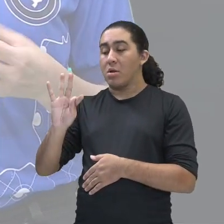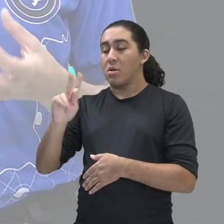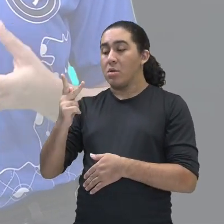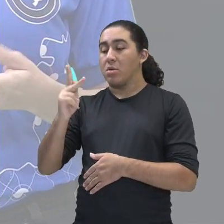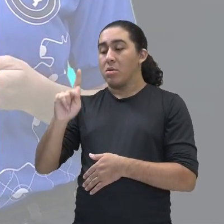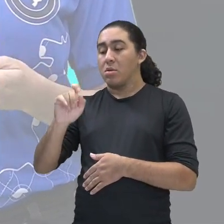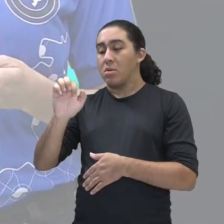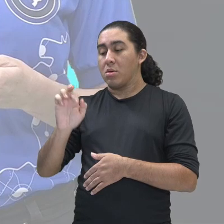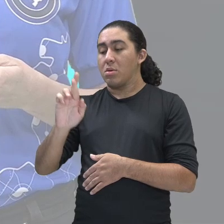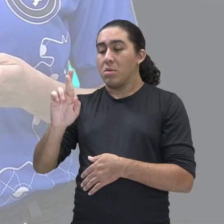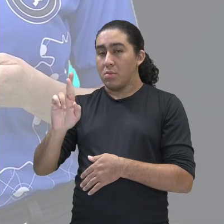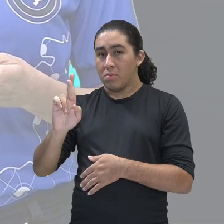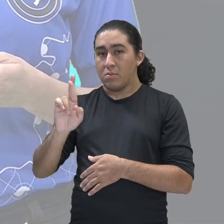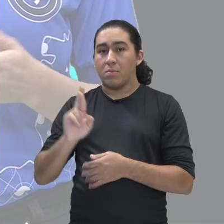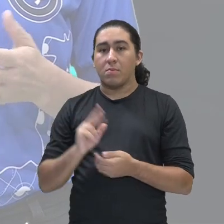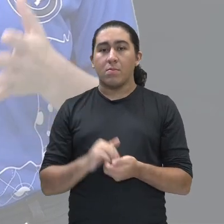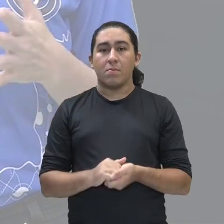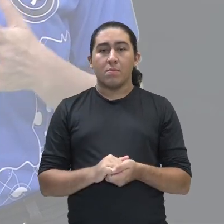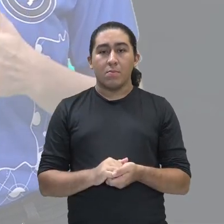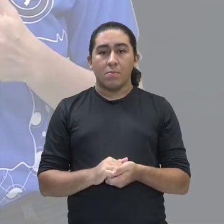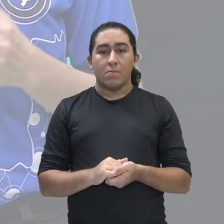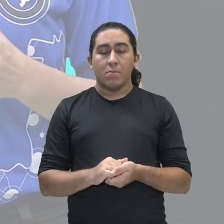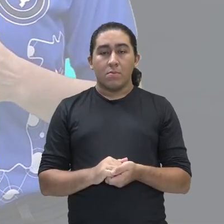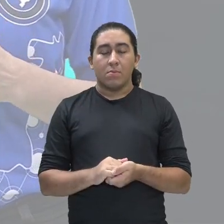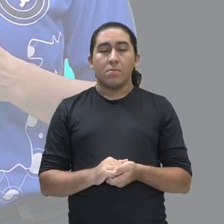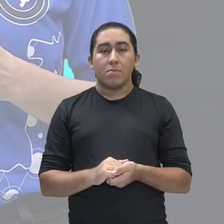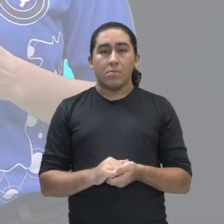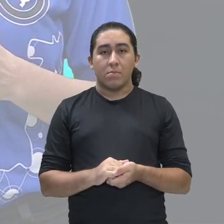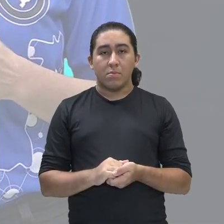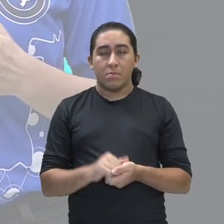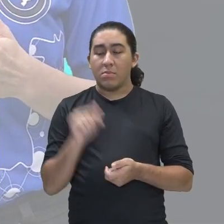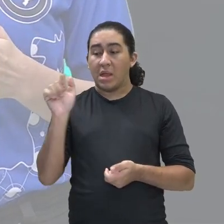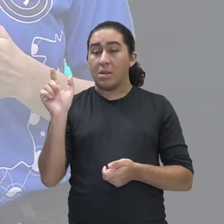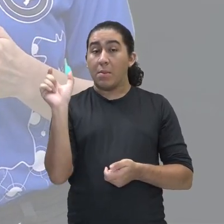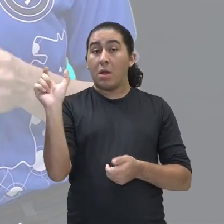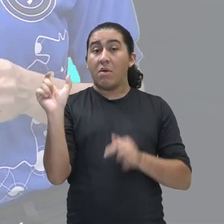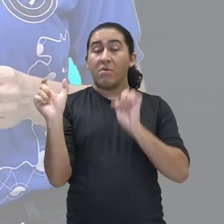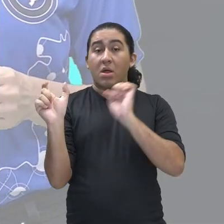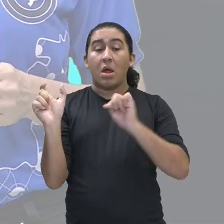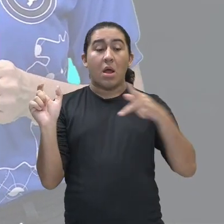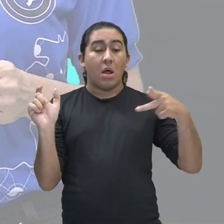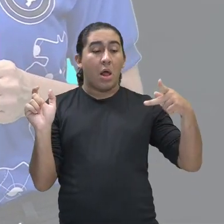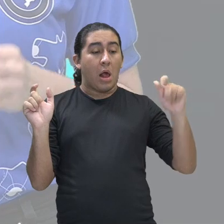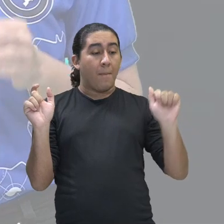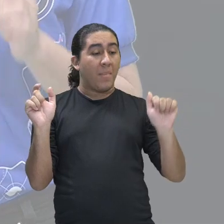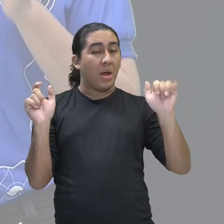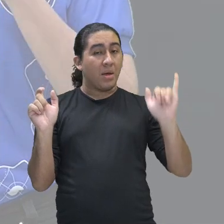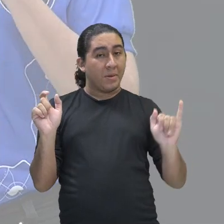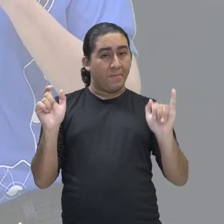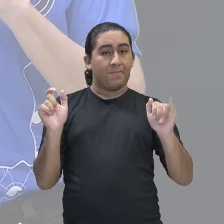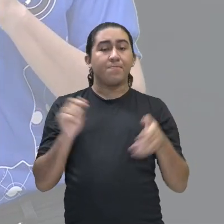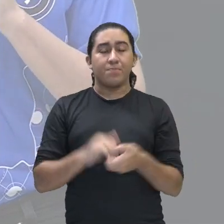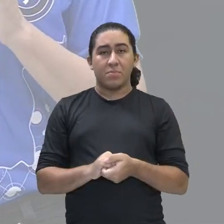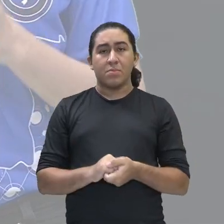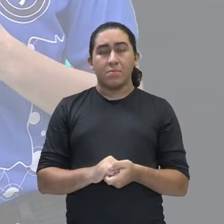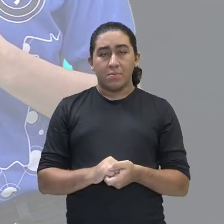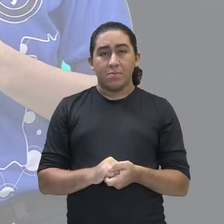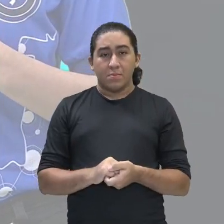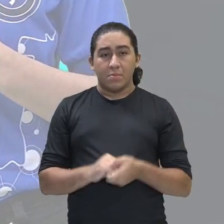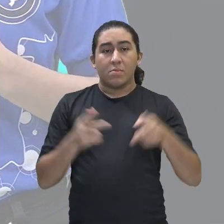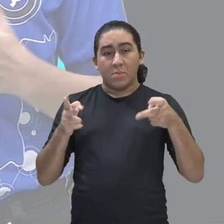father, father. Então, palavra father, pai. Observe que esse TH aí tem um som de D,